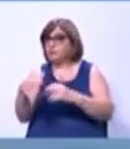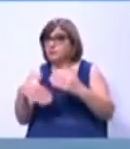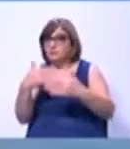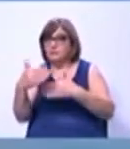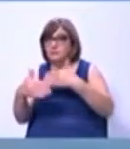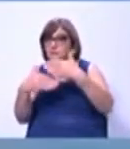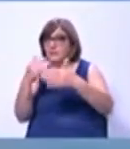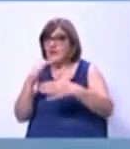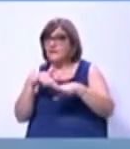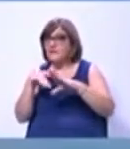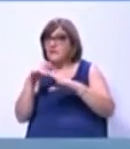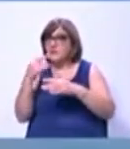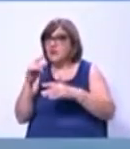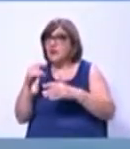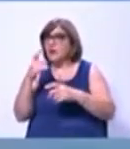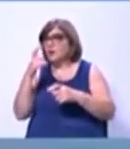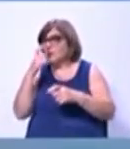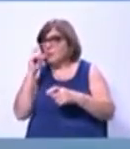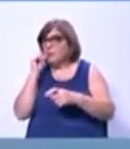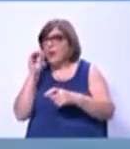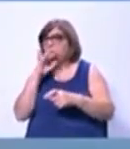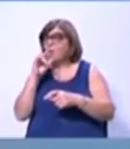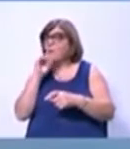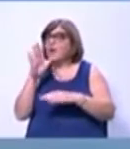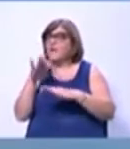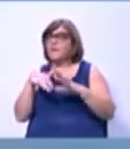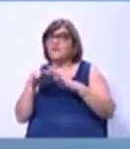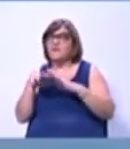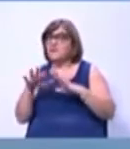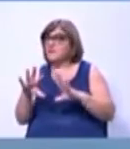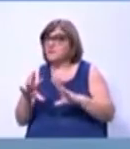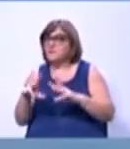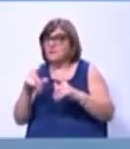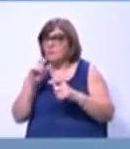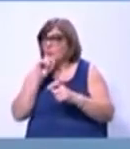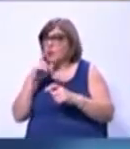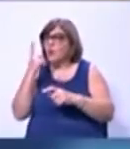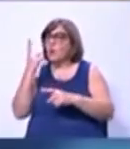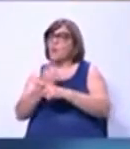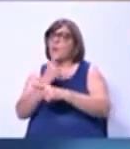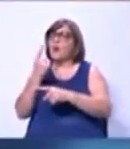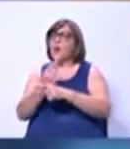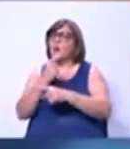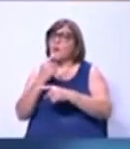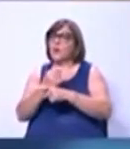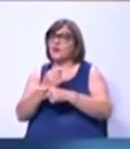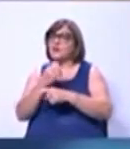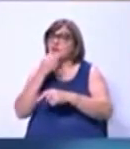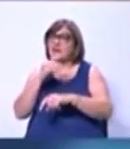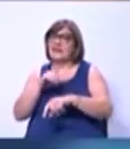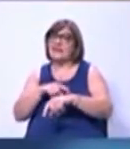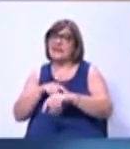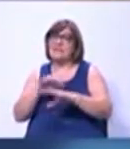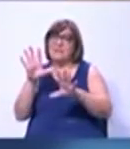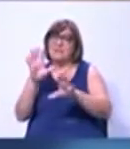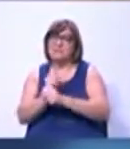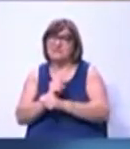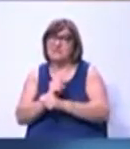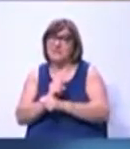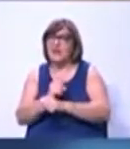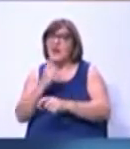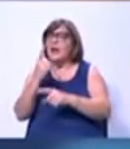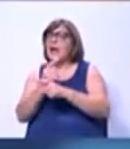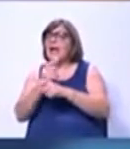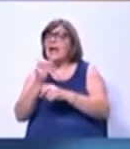uma série de coisas que os pais podem fazer independentemente do desenvolvimento. Certo. Doutora, e só aqui uma já ficamos sem tempo, infelizmente, mas assim